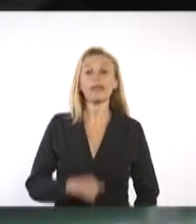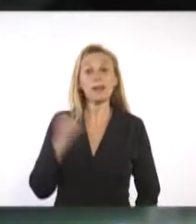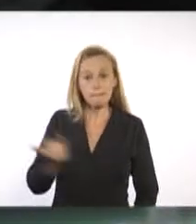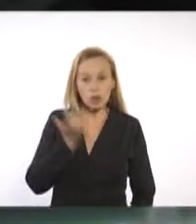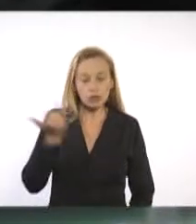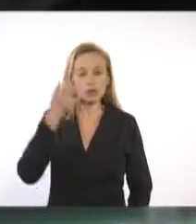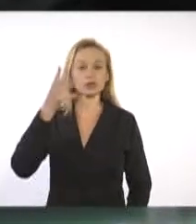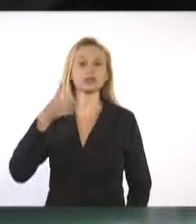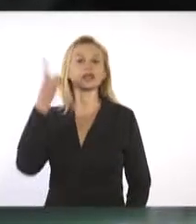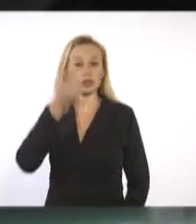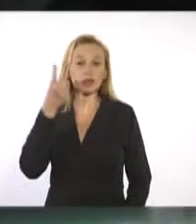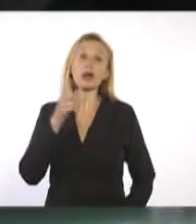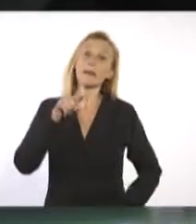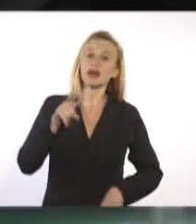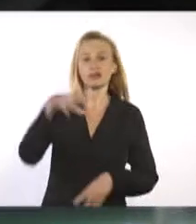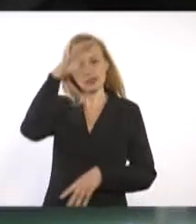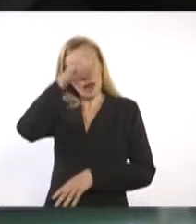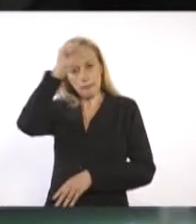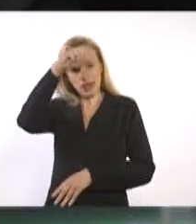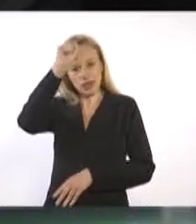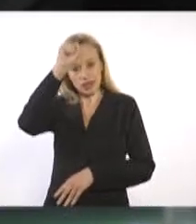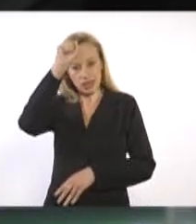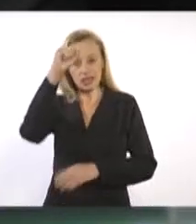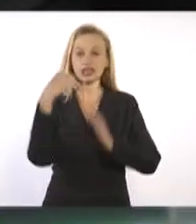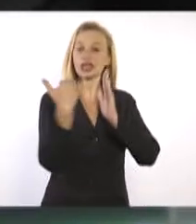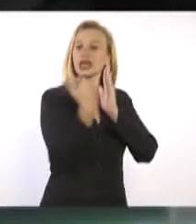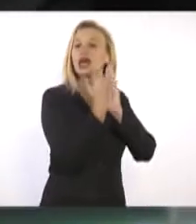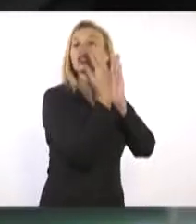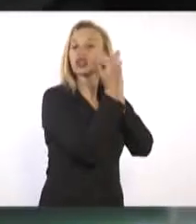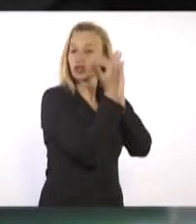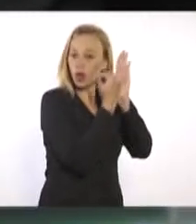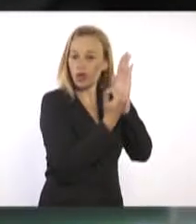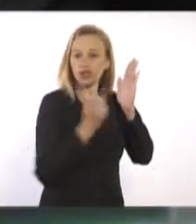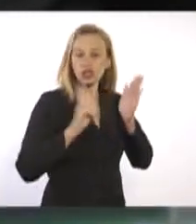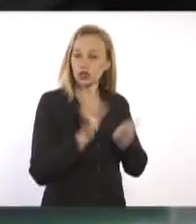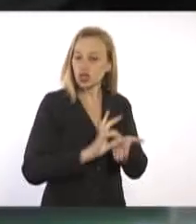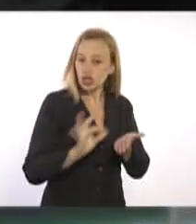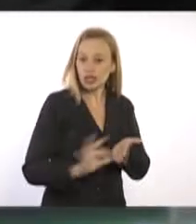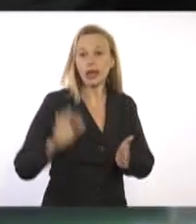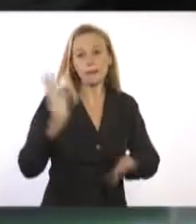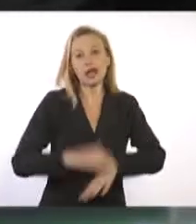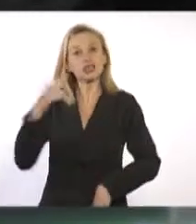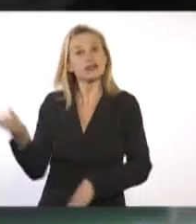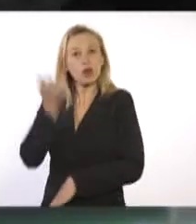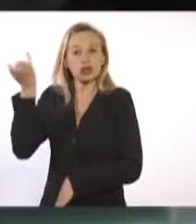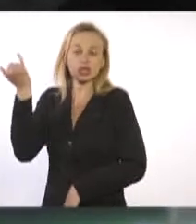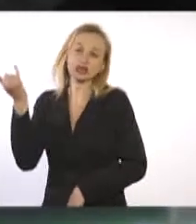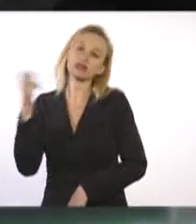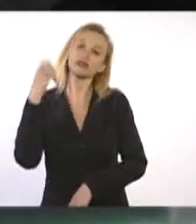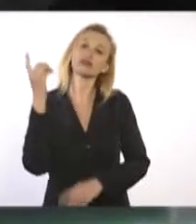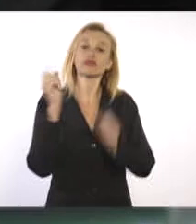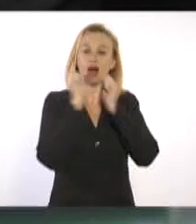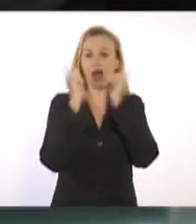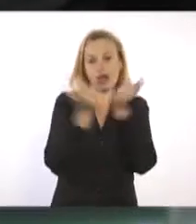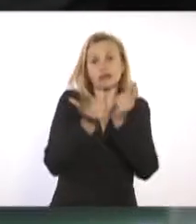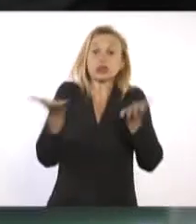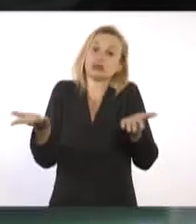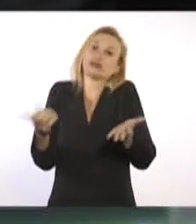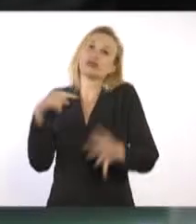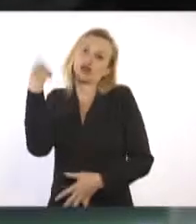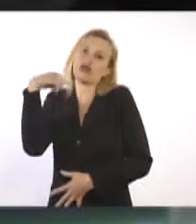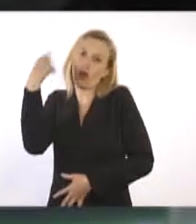tempo o senhor vai aprender que as normas não escritas são as mais importantes dentro da Alerj. Isso, para um advogado de carreira, soa quase que